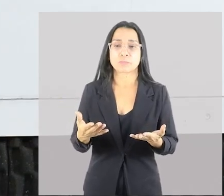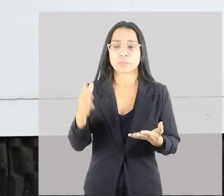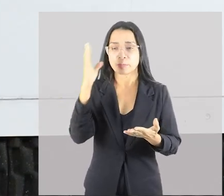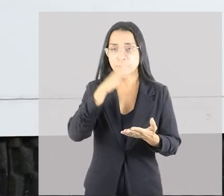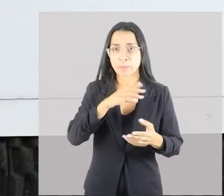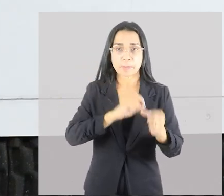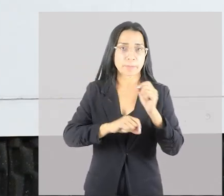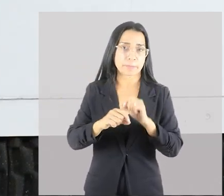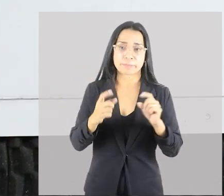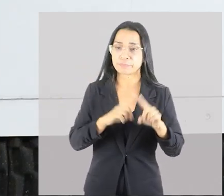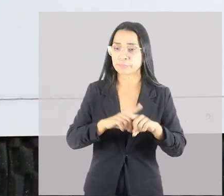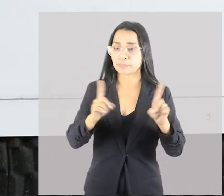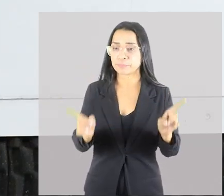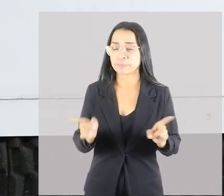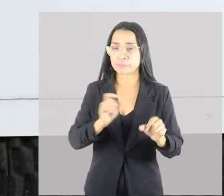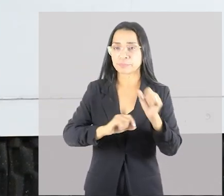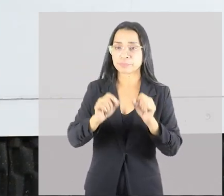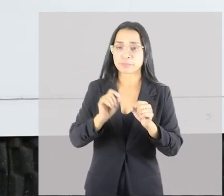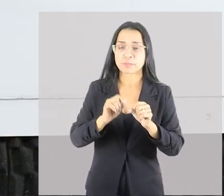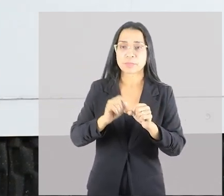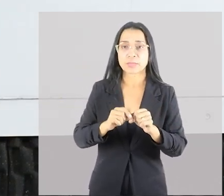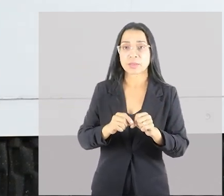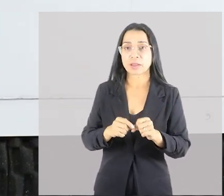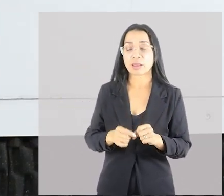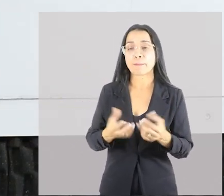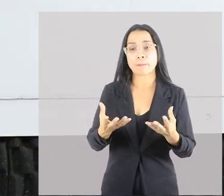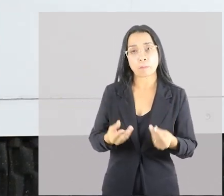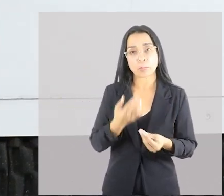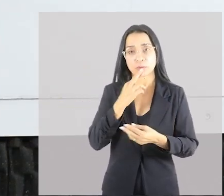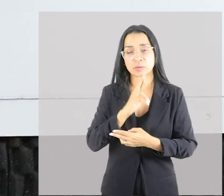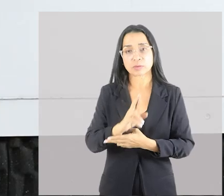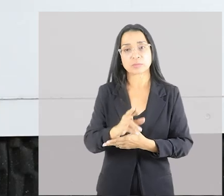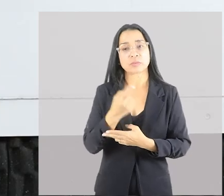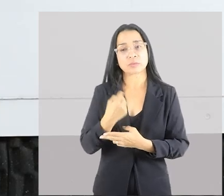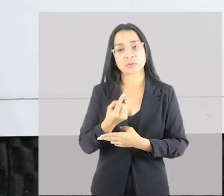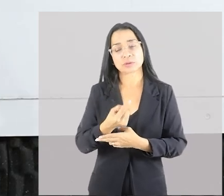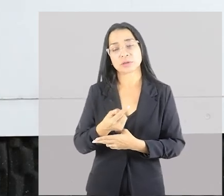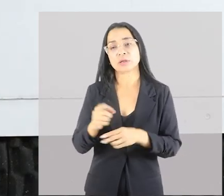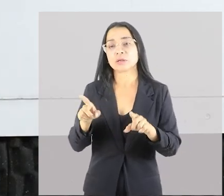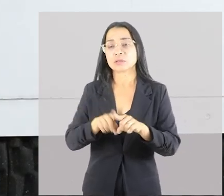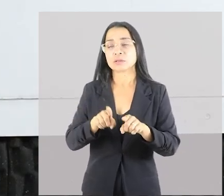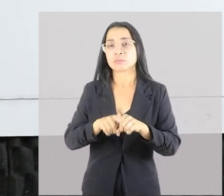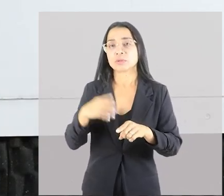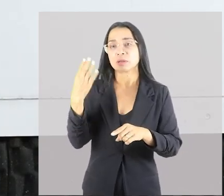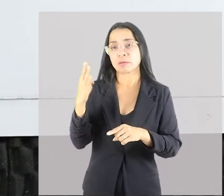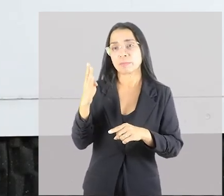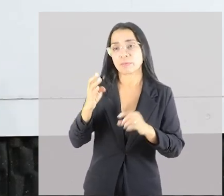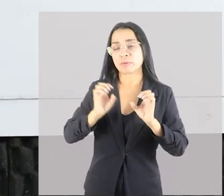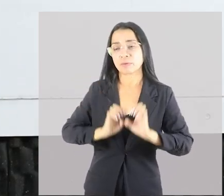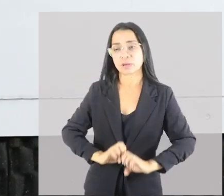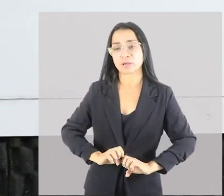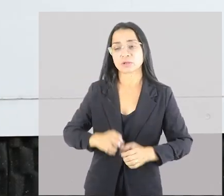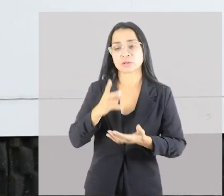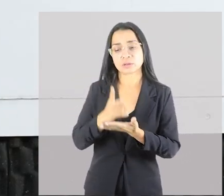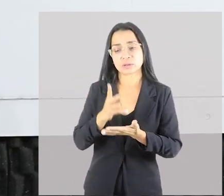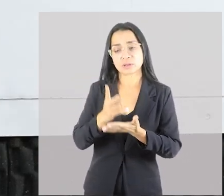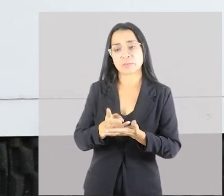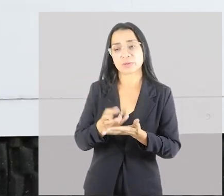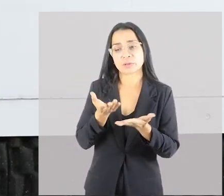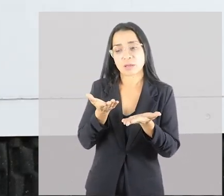pelo contrário, né, ela vem para trazer muitas soluções para a gente, e a bioética sempre vai existir aí para que a gente